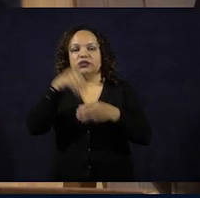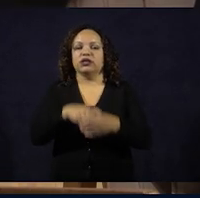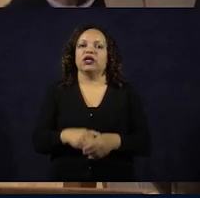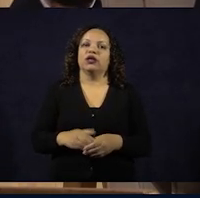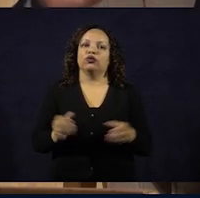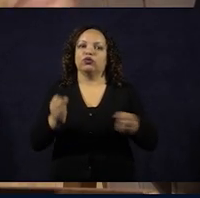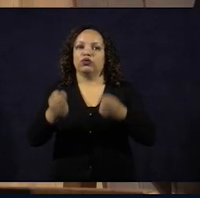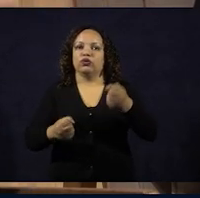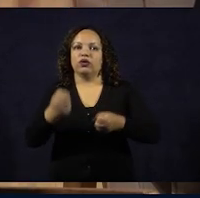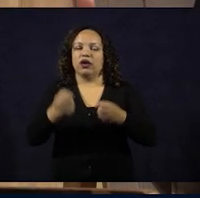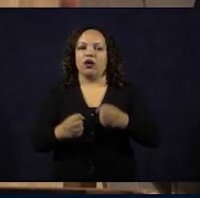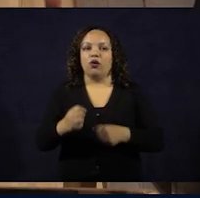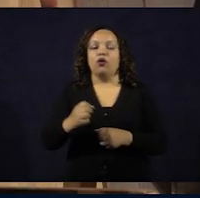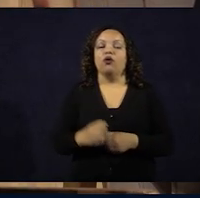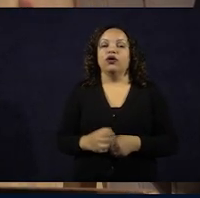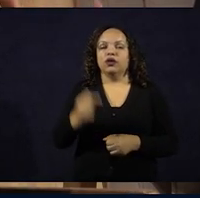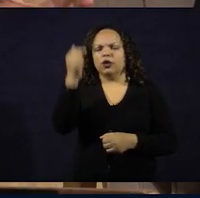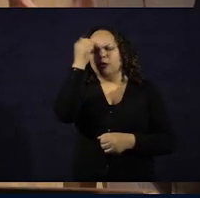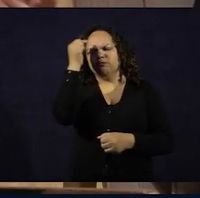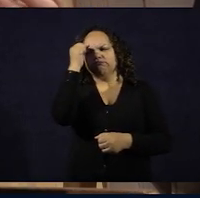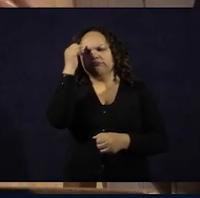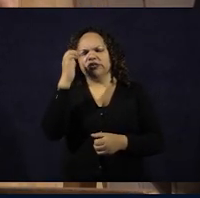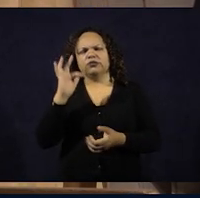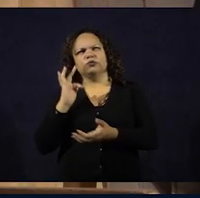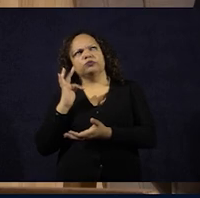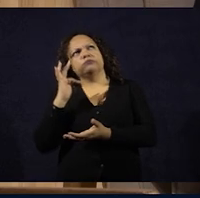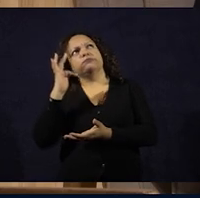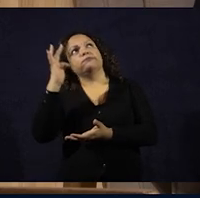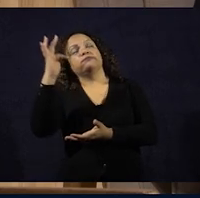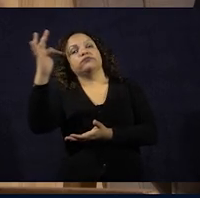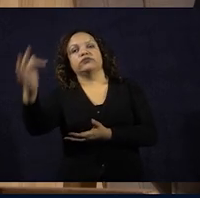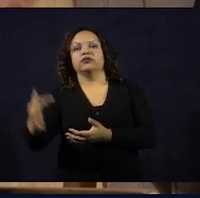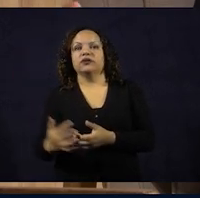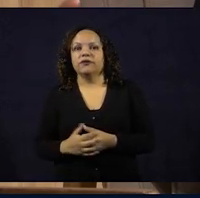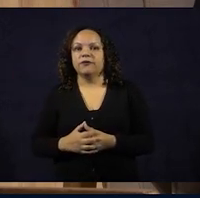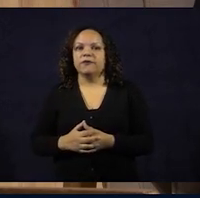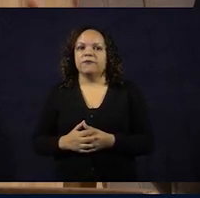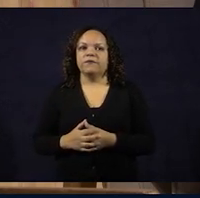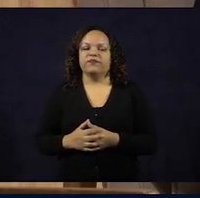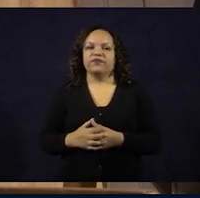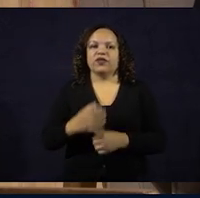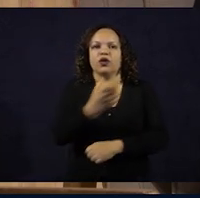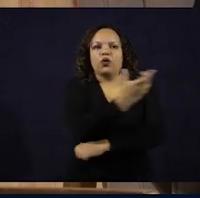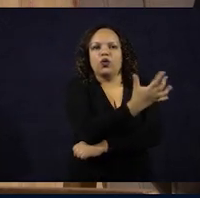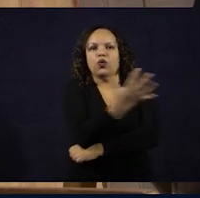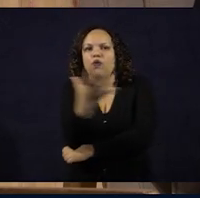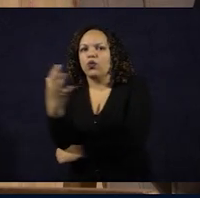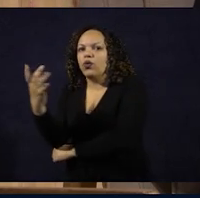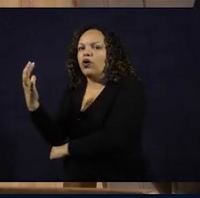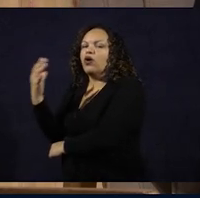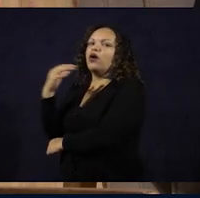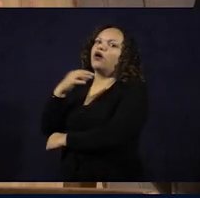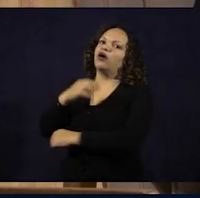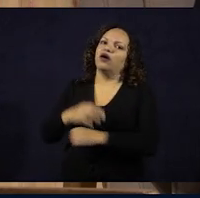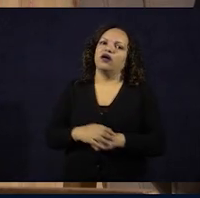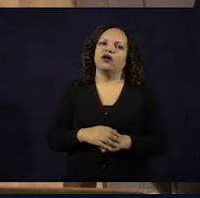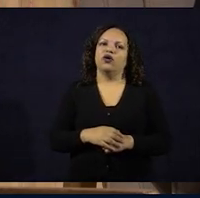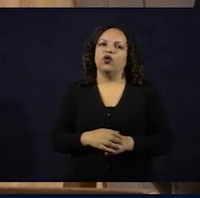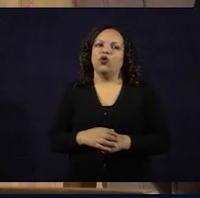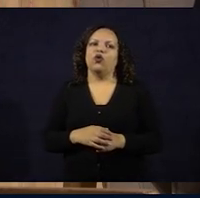que que eu penso que que é o futuro o futuro para mim quando o pessoal fala de hidrogênio Verde tem uma lógica do Carrossel hidrogênio que é